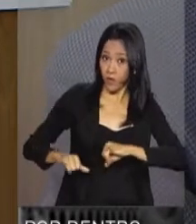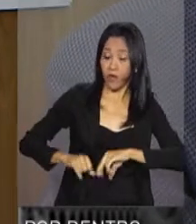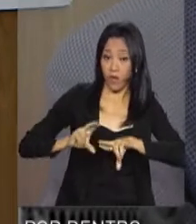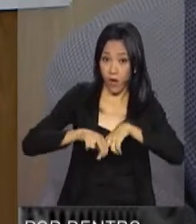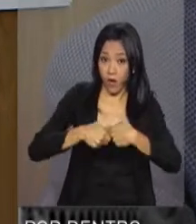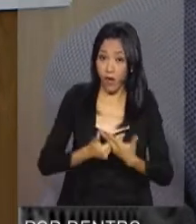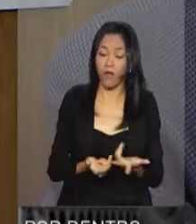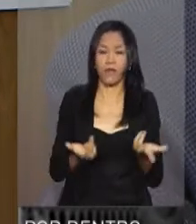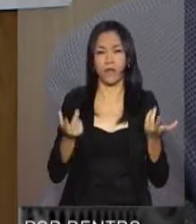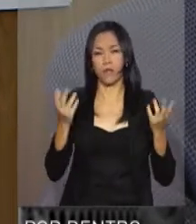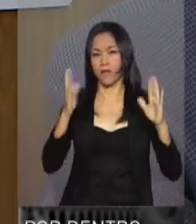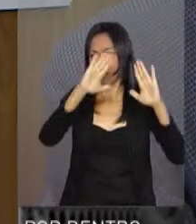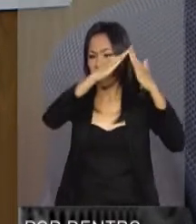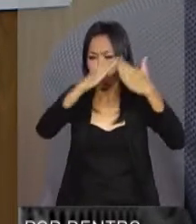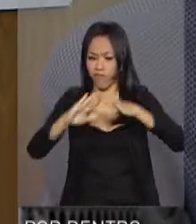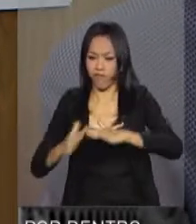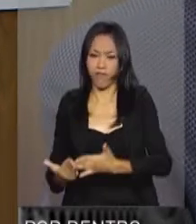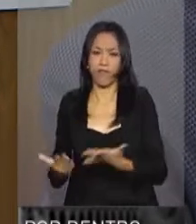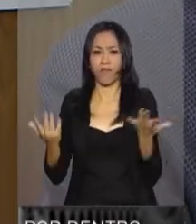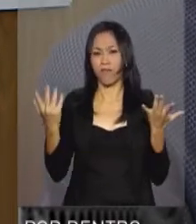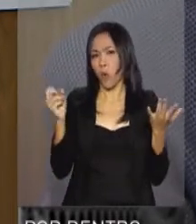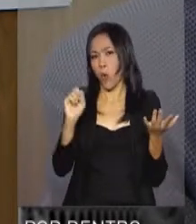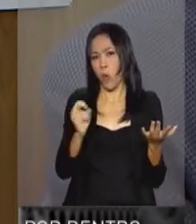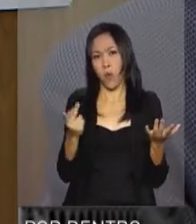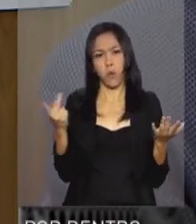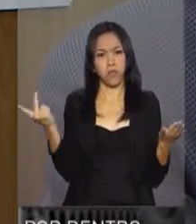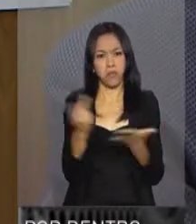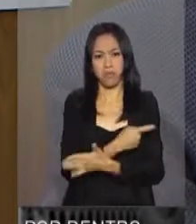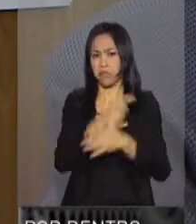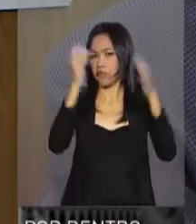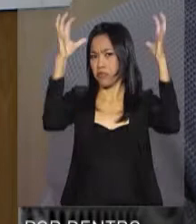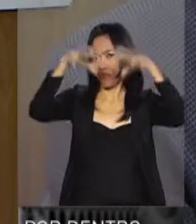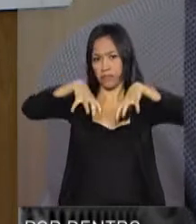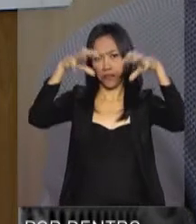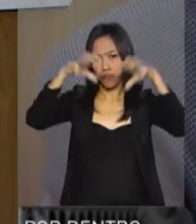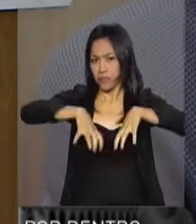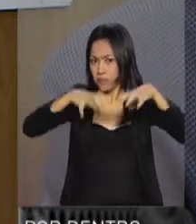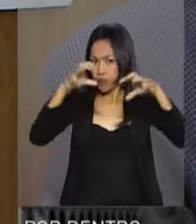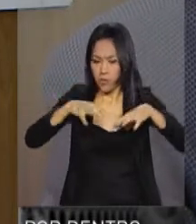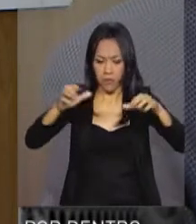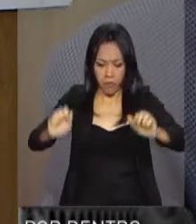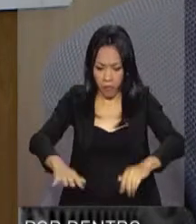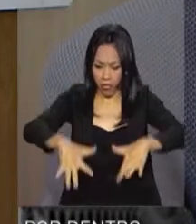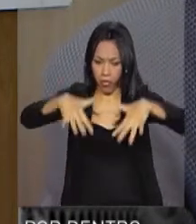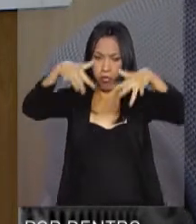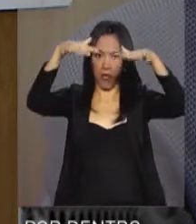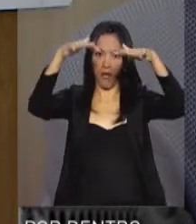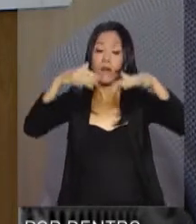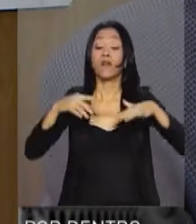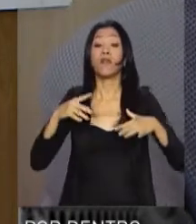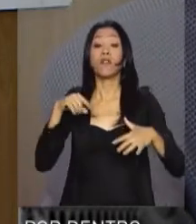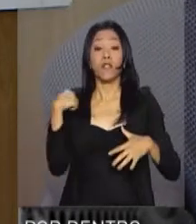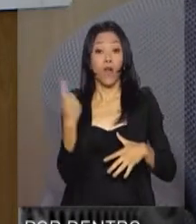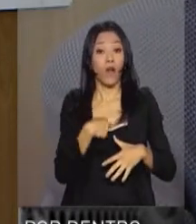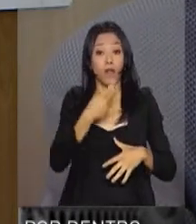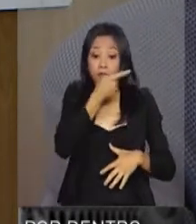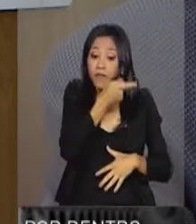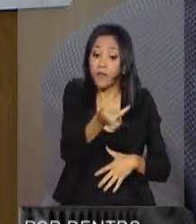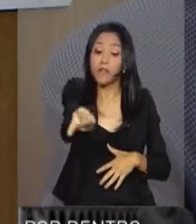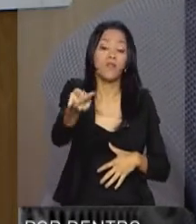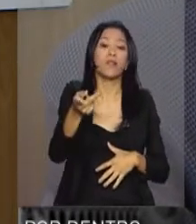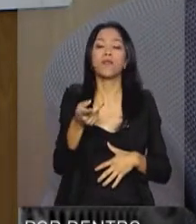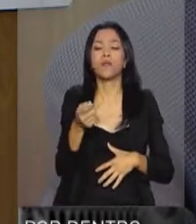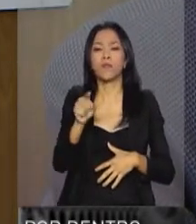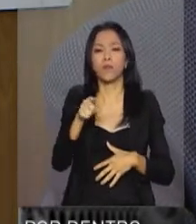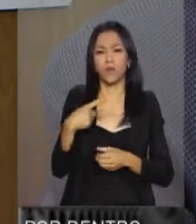pelo este essas calamidades que nós presenciamos e o ministro a integração na visita que realizamos aos municípios